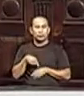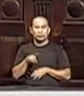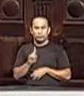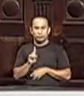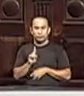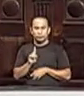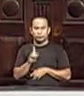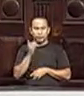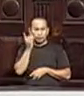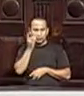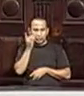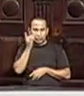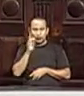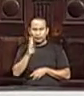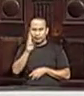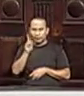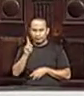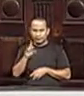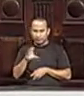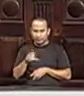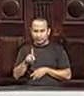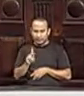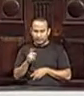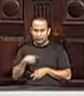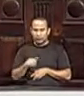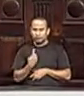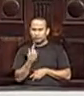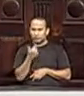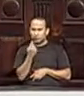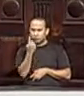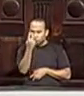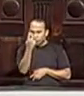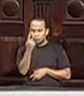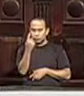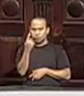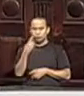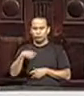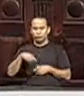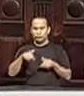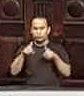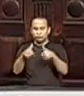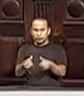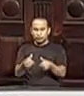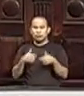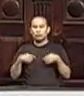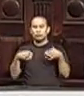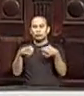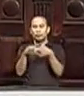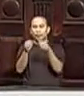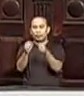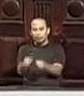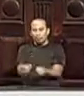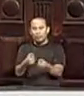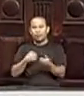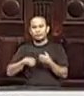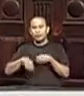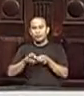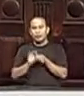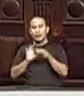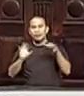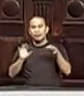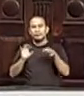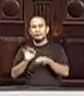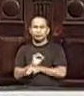aqui o deputado Valdec Carneiro, não dispõe de um único veículo para que as suas equipes possam transitar pelo